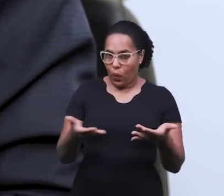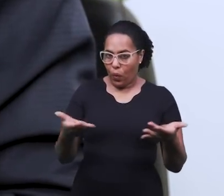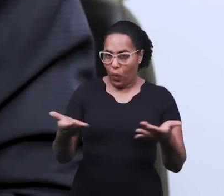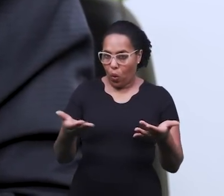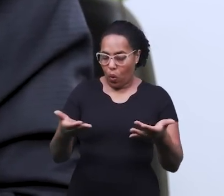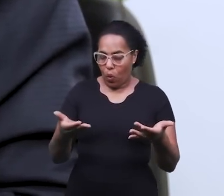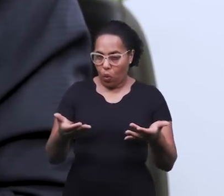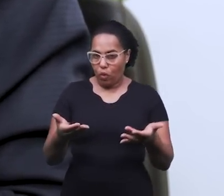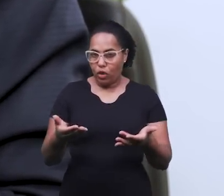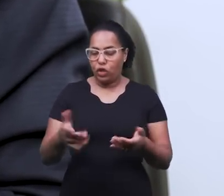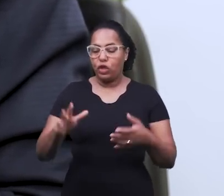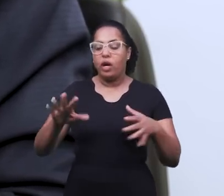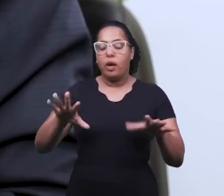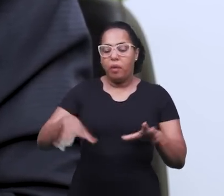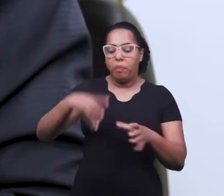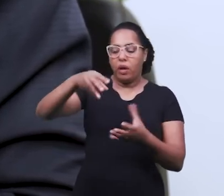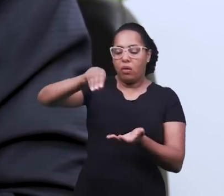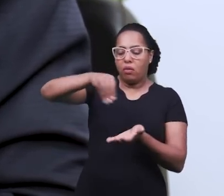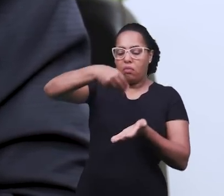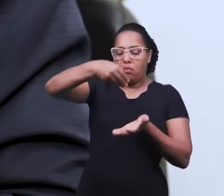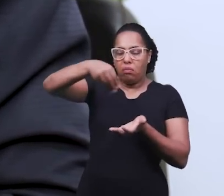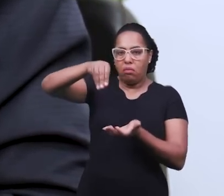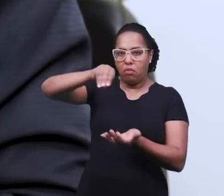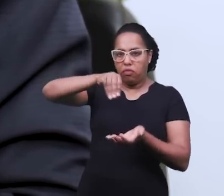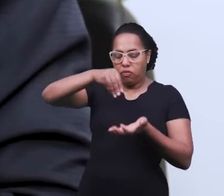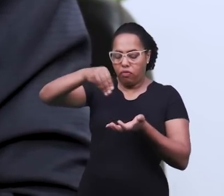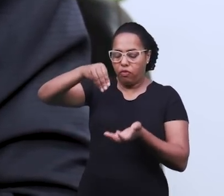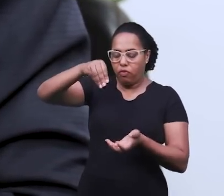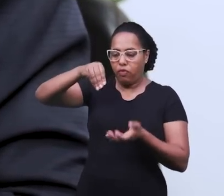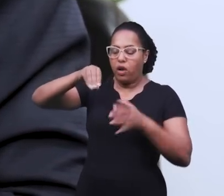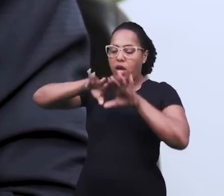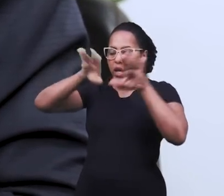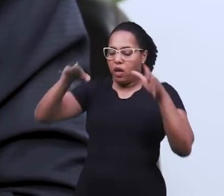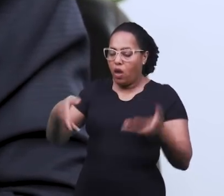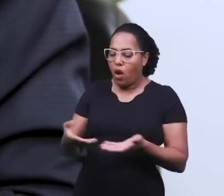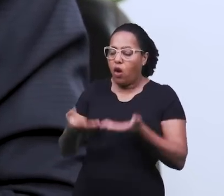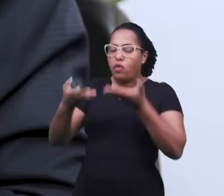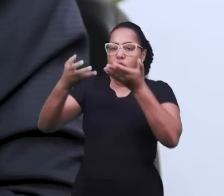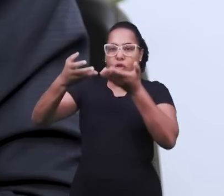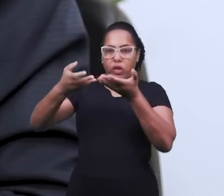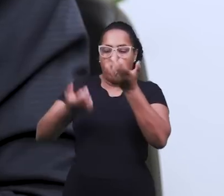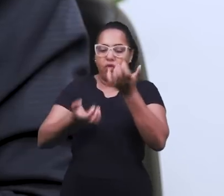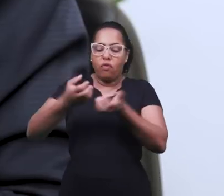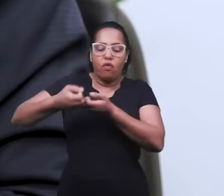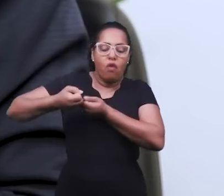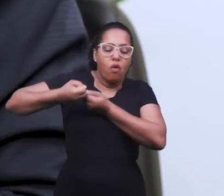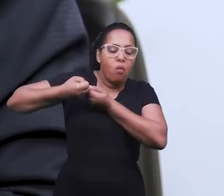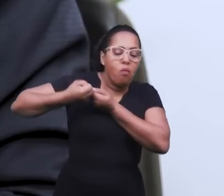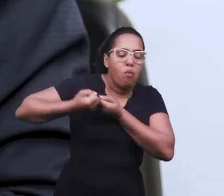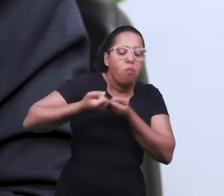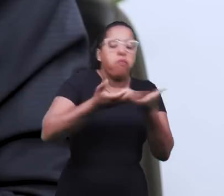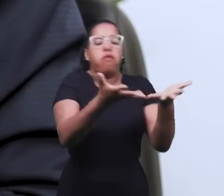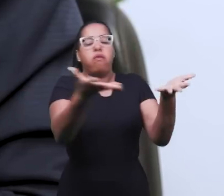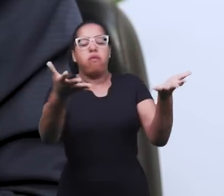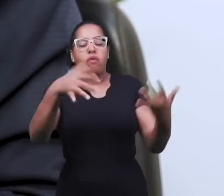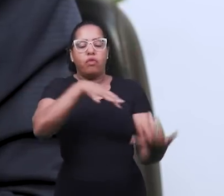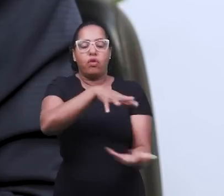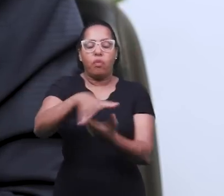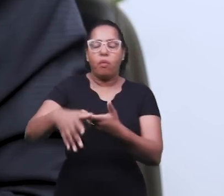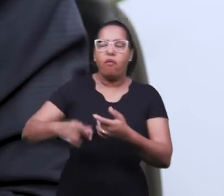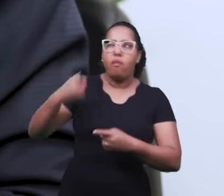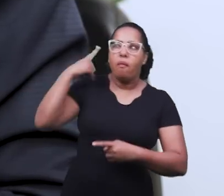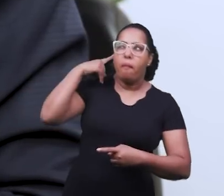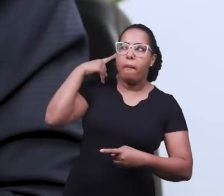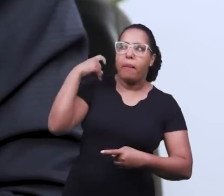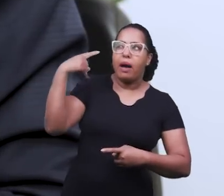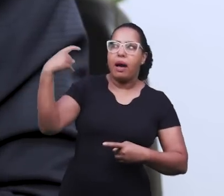o incensário e o encheu do fogo do altar e o lançou sobre a terra, e houve depois vozes e